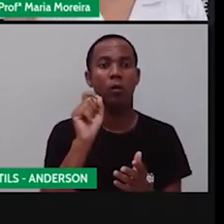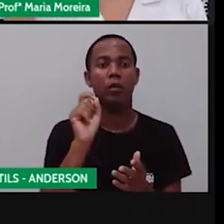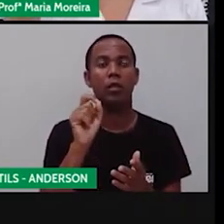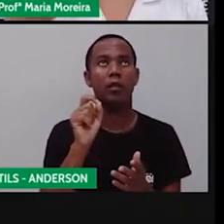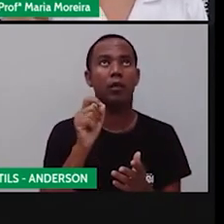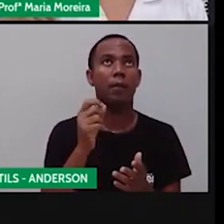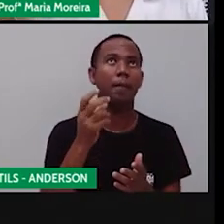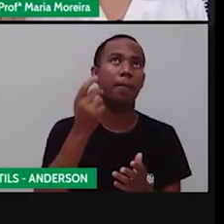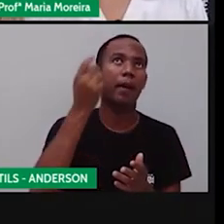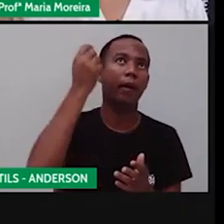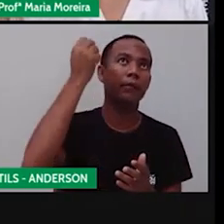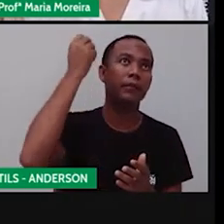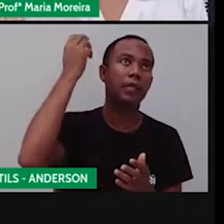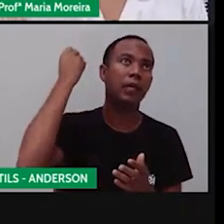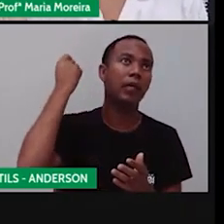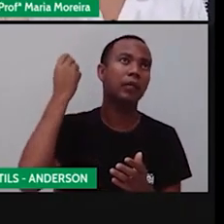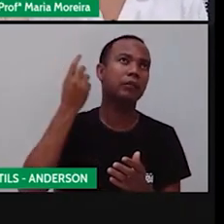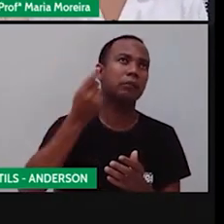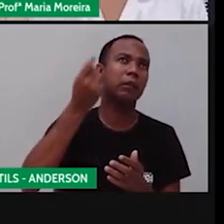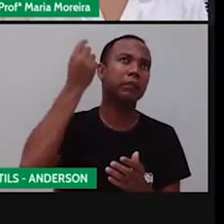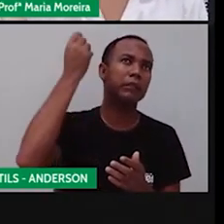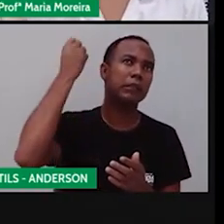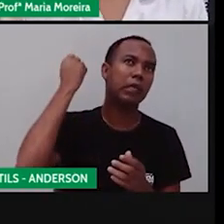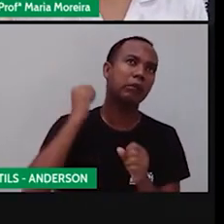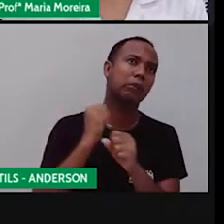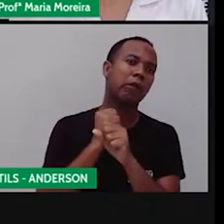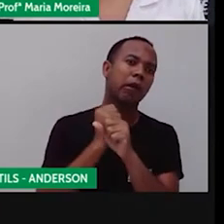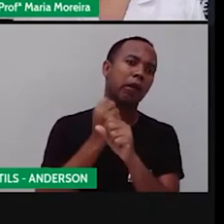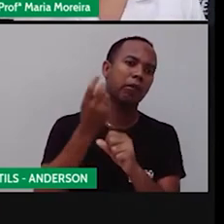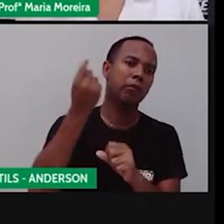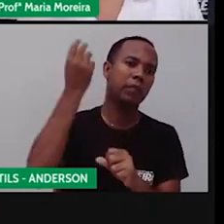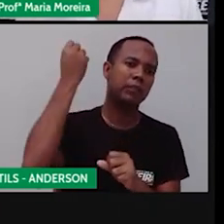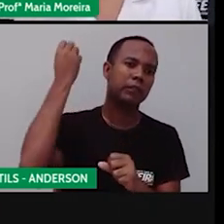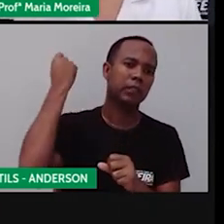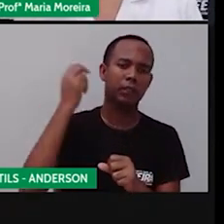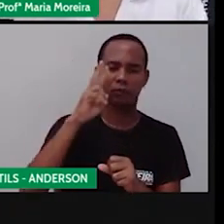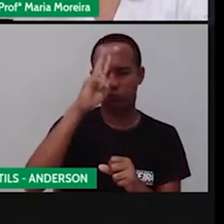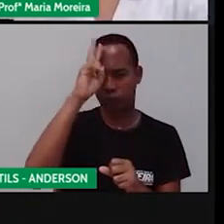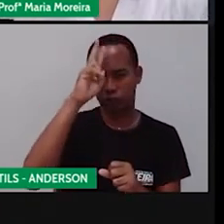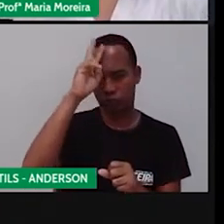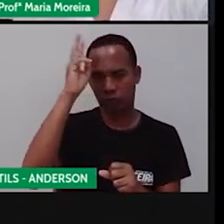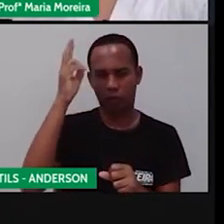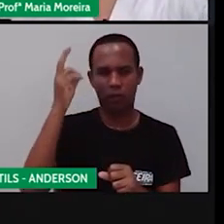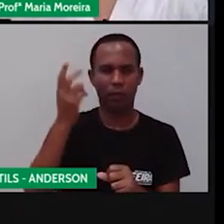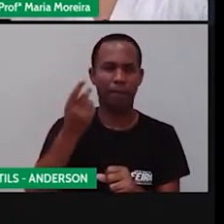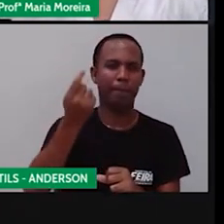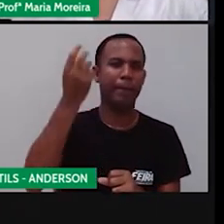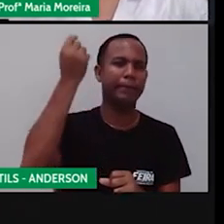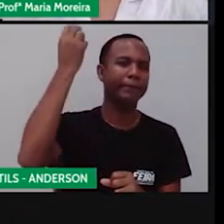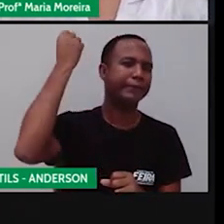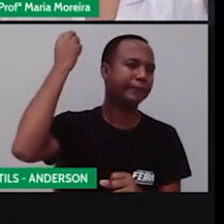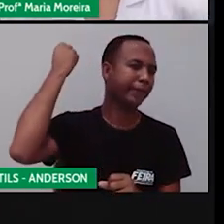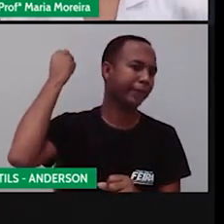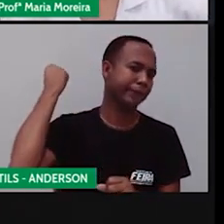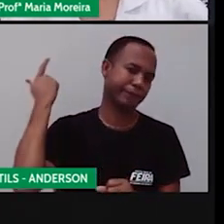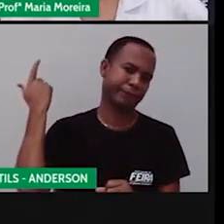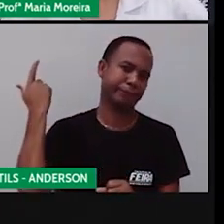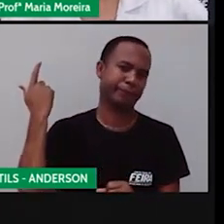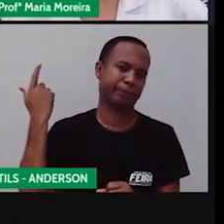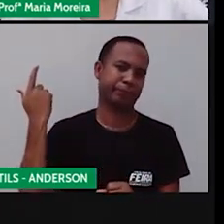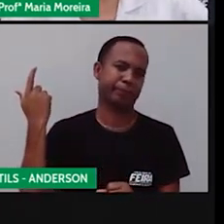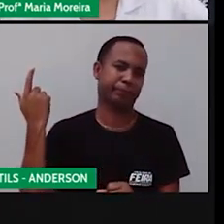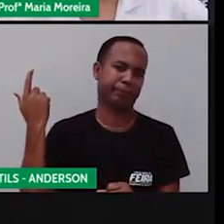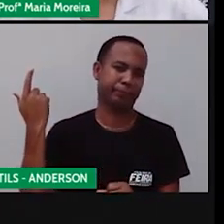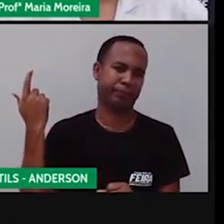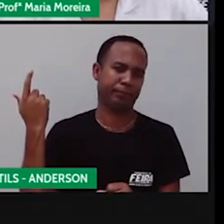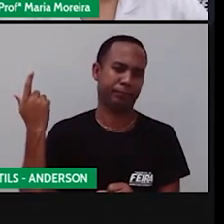era uma vez, há muitos anos atrás, a história foi contada onde? No passado, não é isso? E aqui